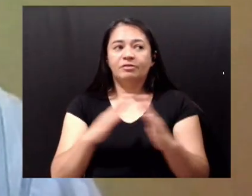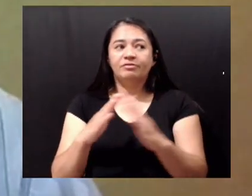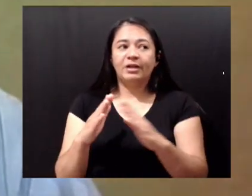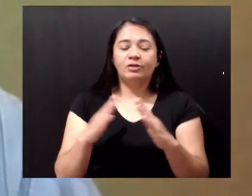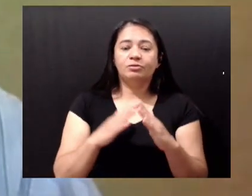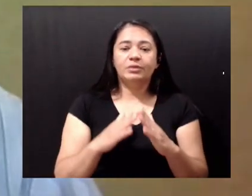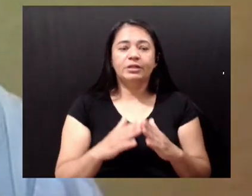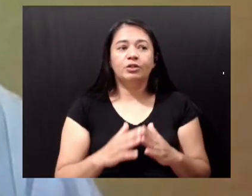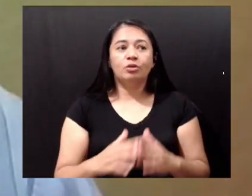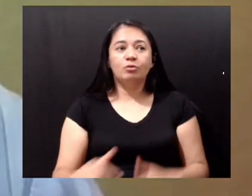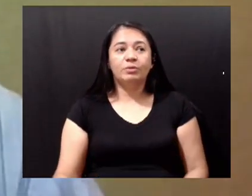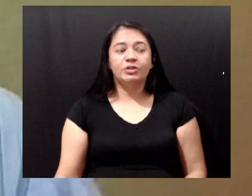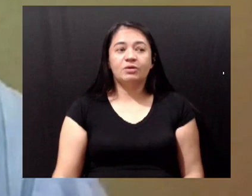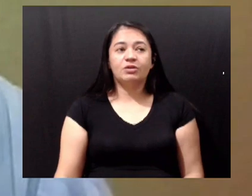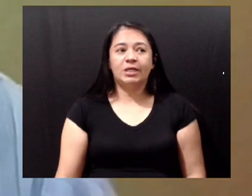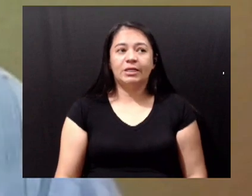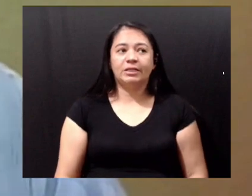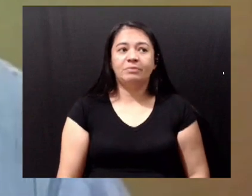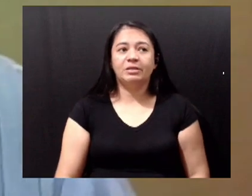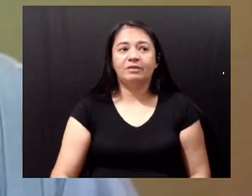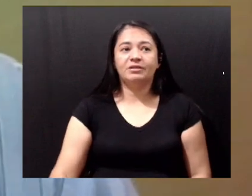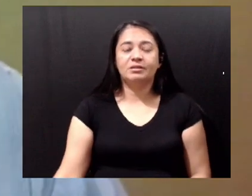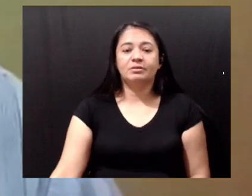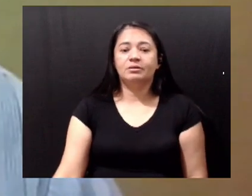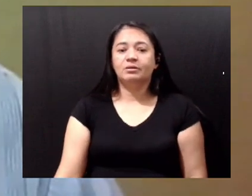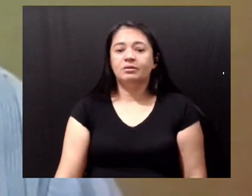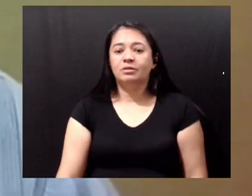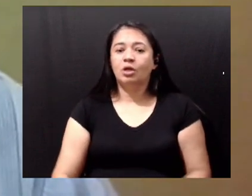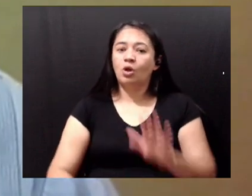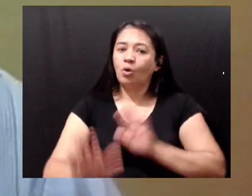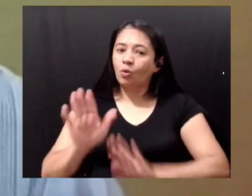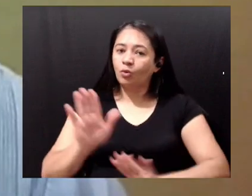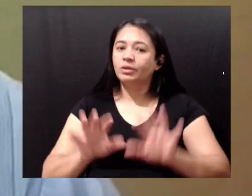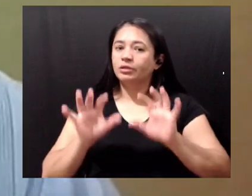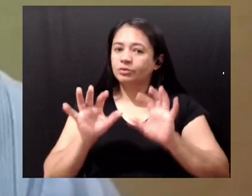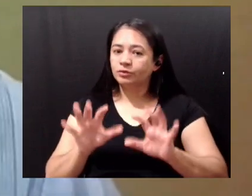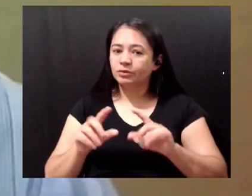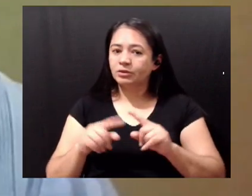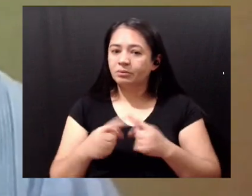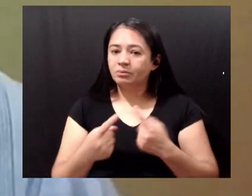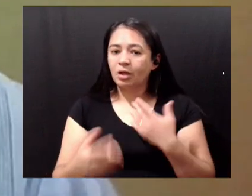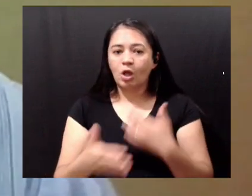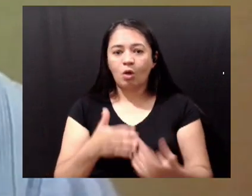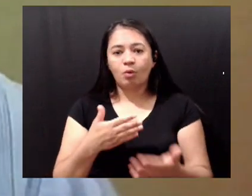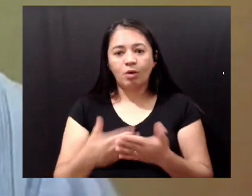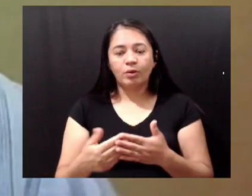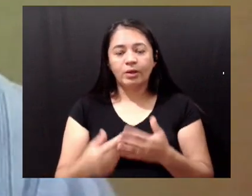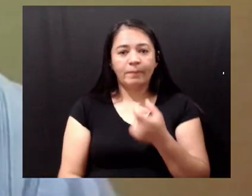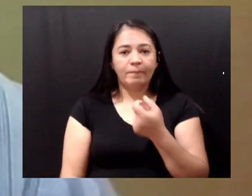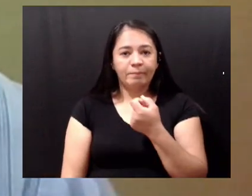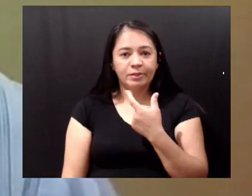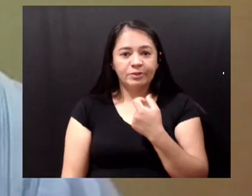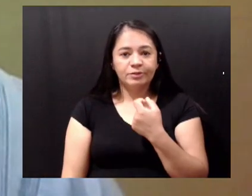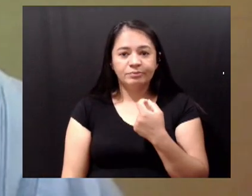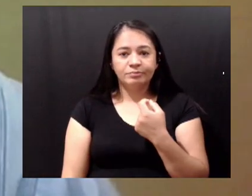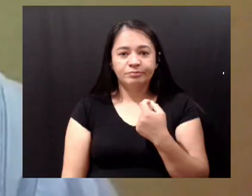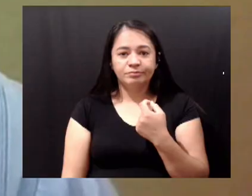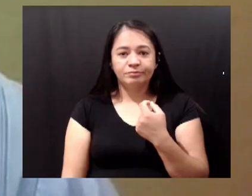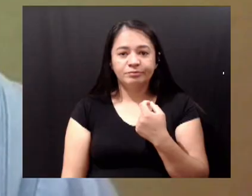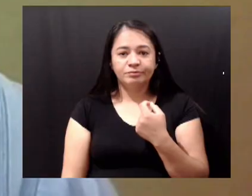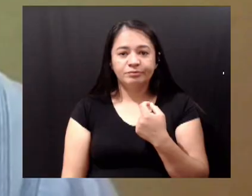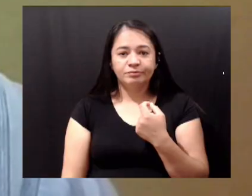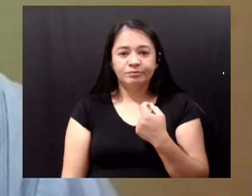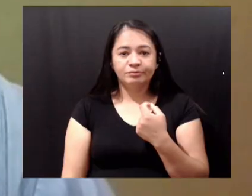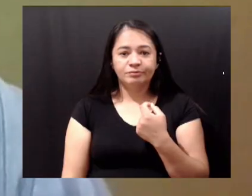então eu vou tomar também. Tome muito cuidado com isso, né? Mas qualquer um desses medicamentos, não existe medicamento desprovido de